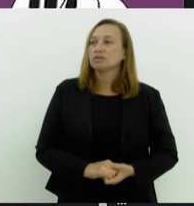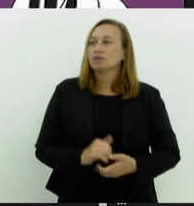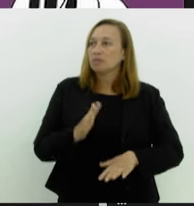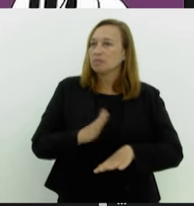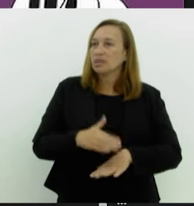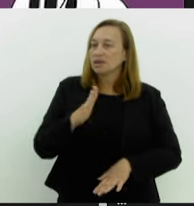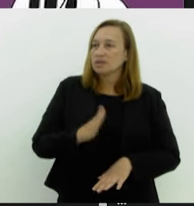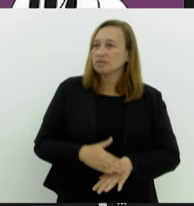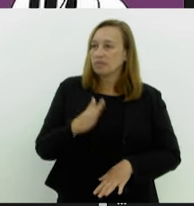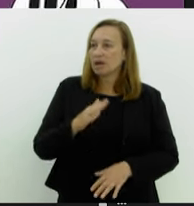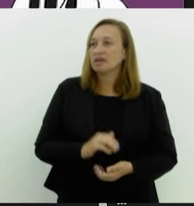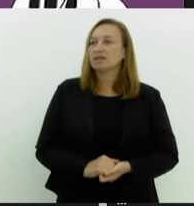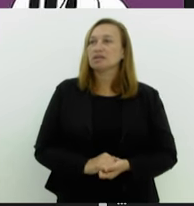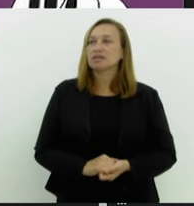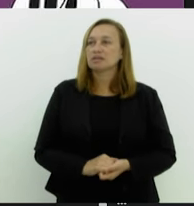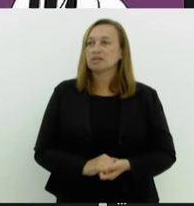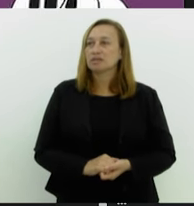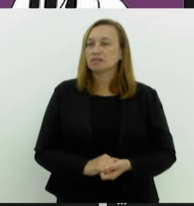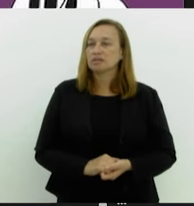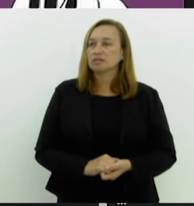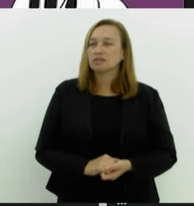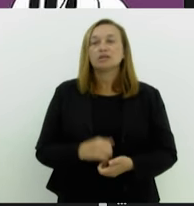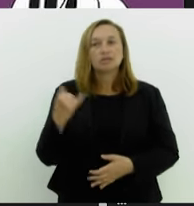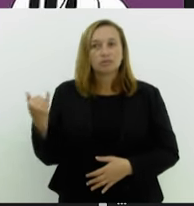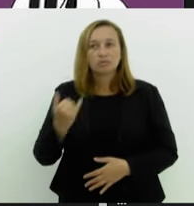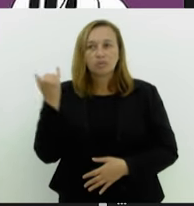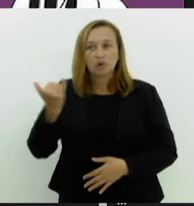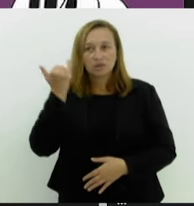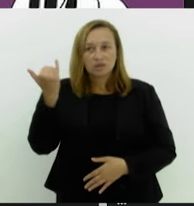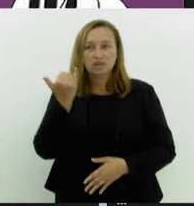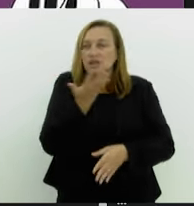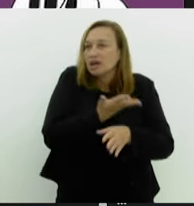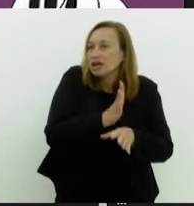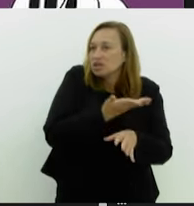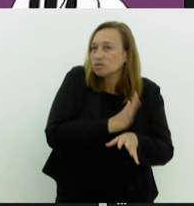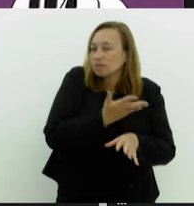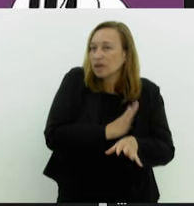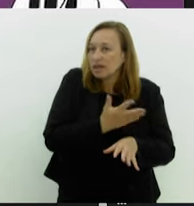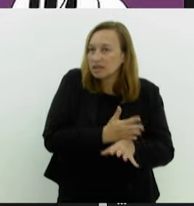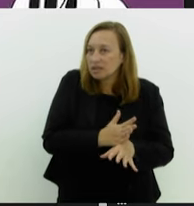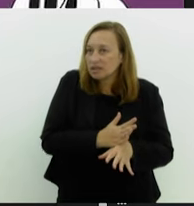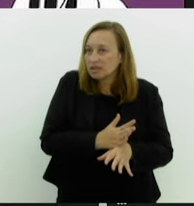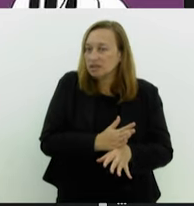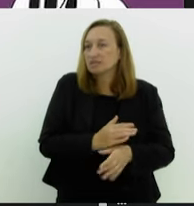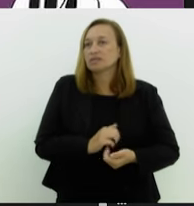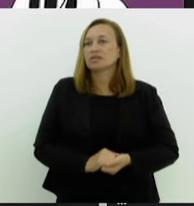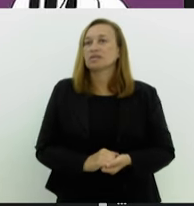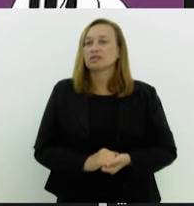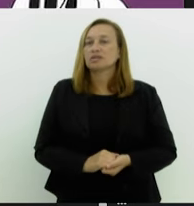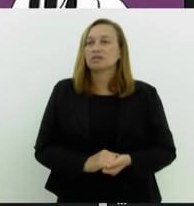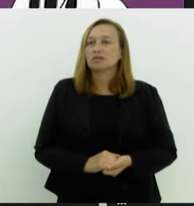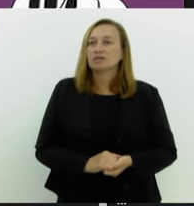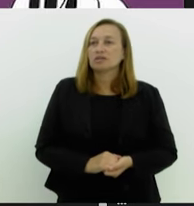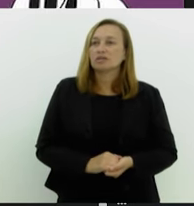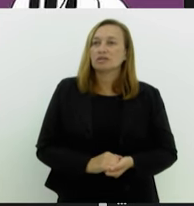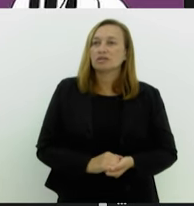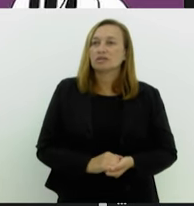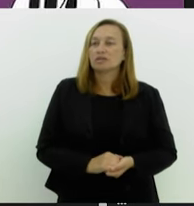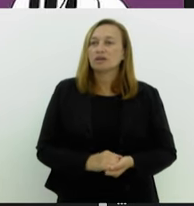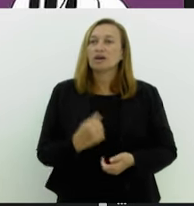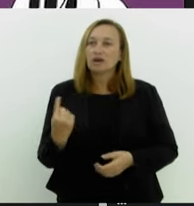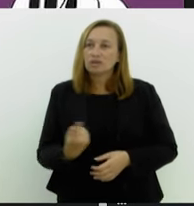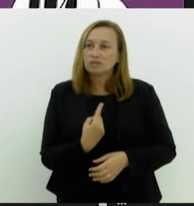mais intuitivo e didático as práticas que são esperadas a partir do que estabelece a nossa